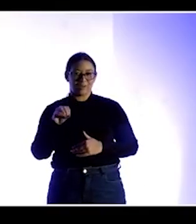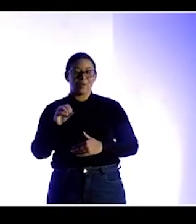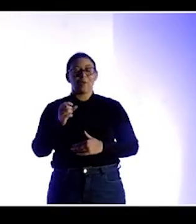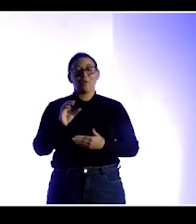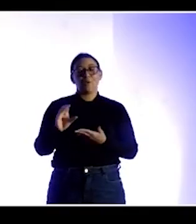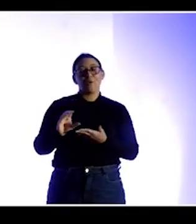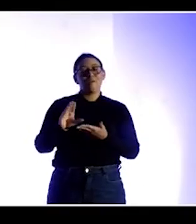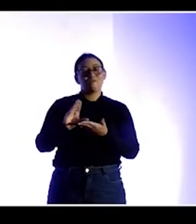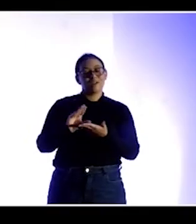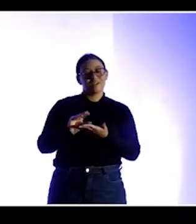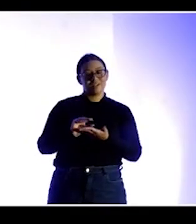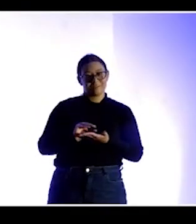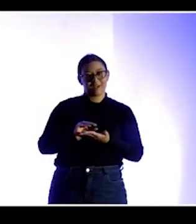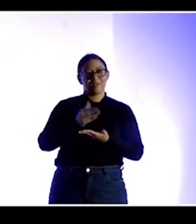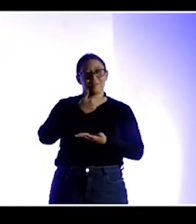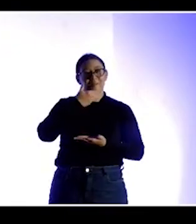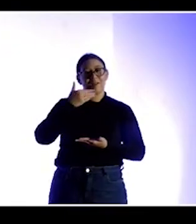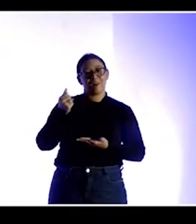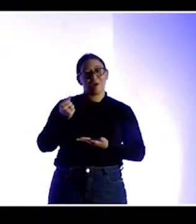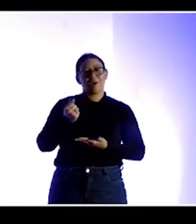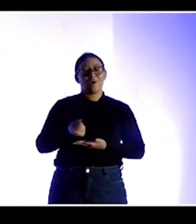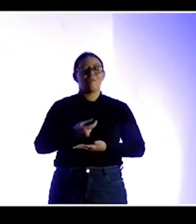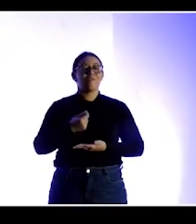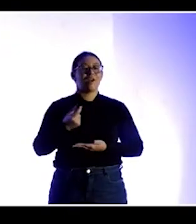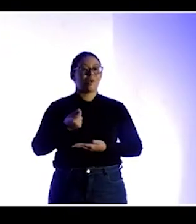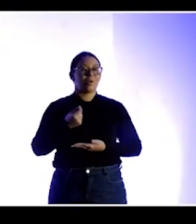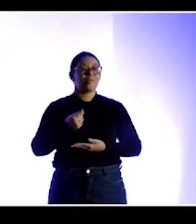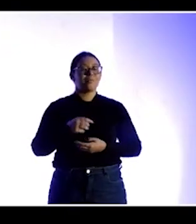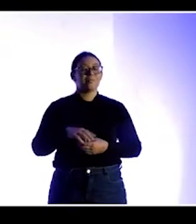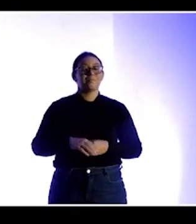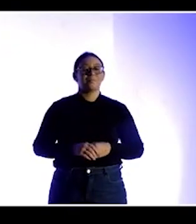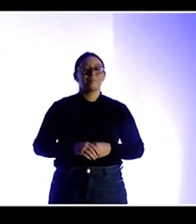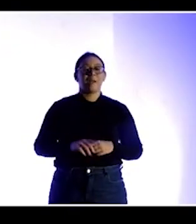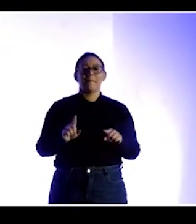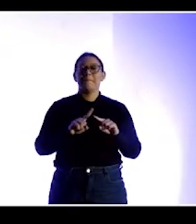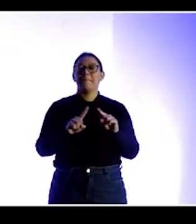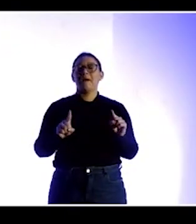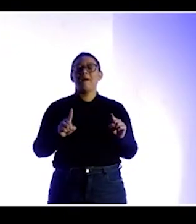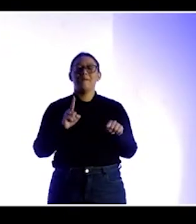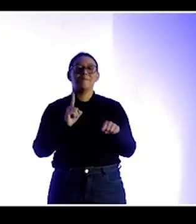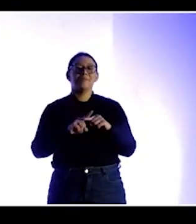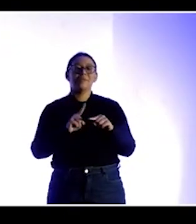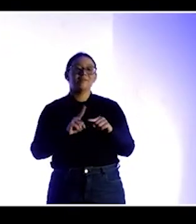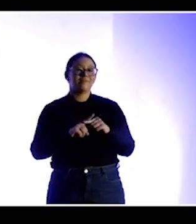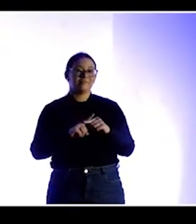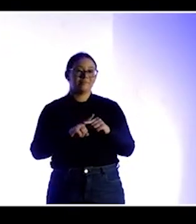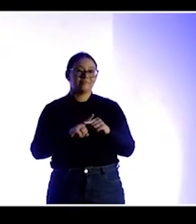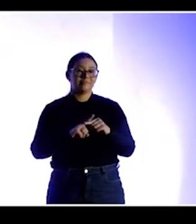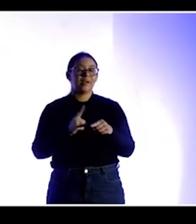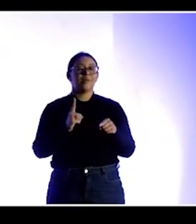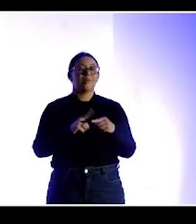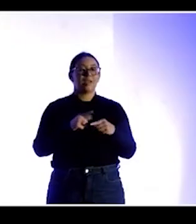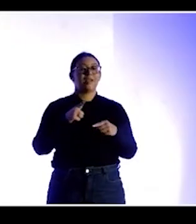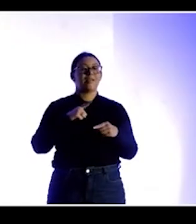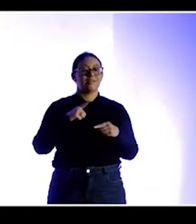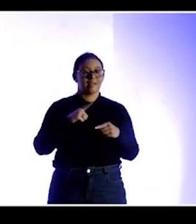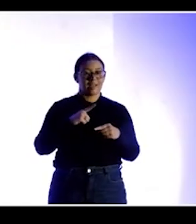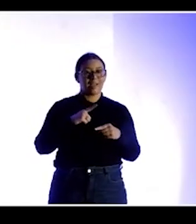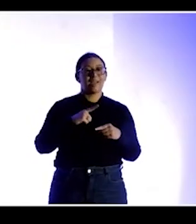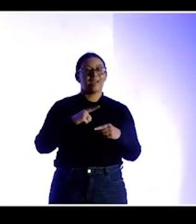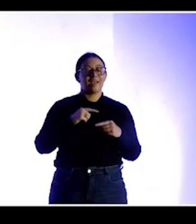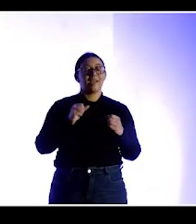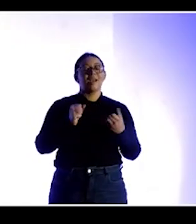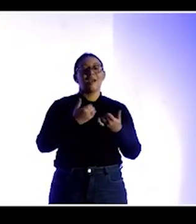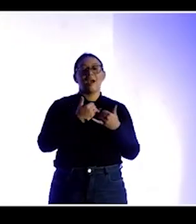verde mais barato do mundo, vai ser produzido aqui no Brasil. Os motivos para isso, Nós temos energia solar e eólica de muito baixo